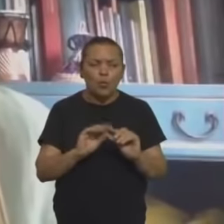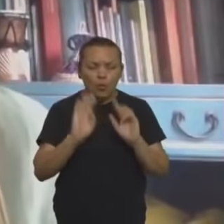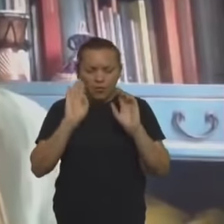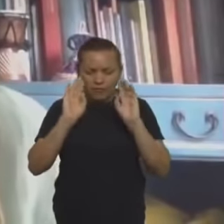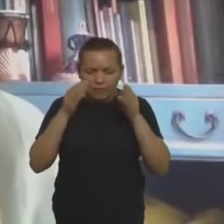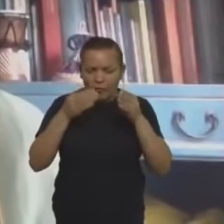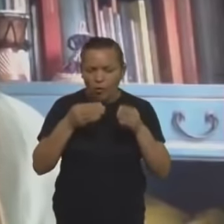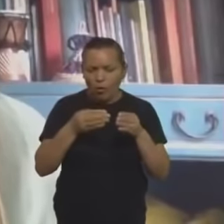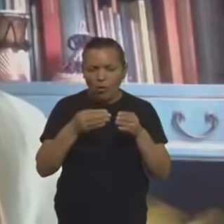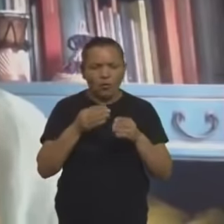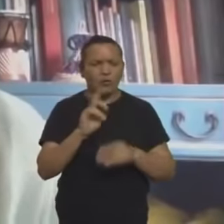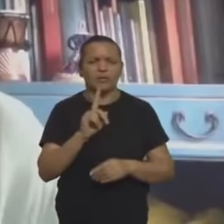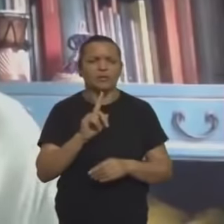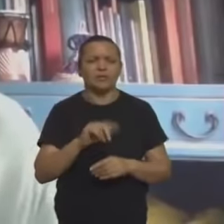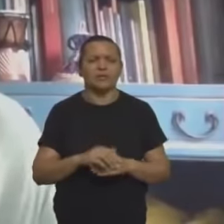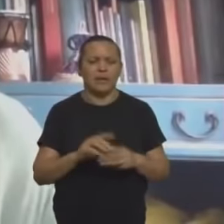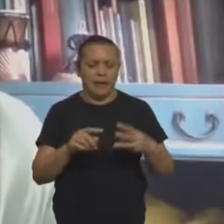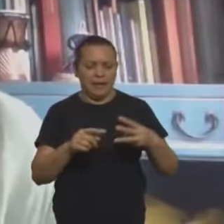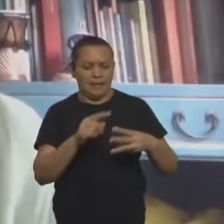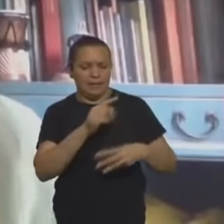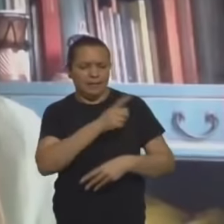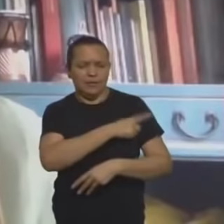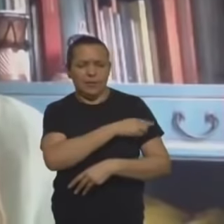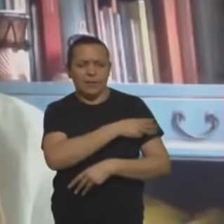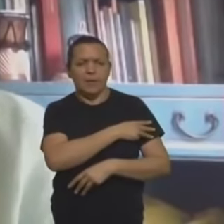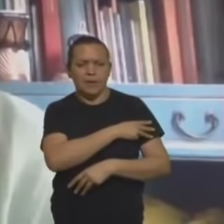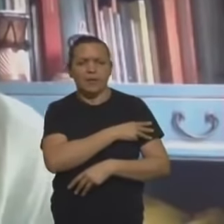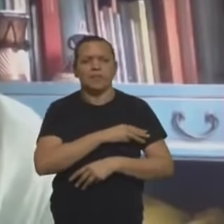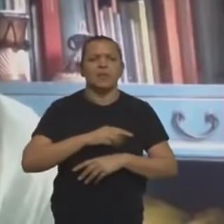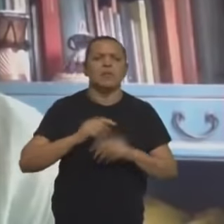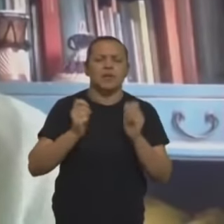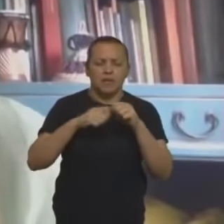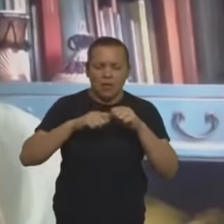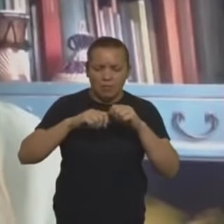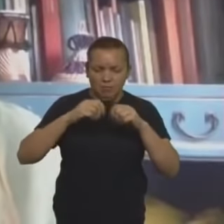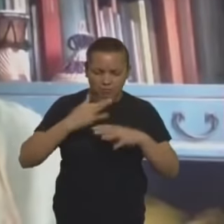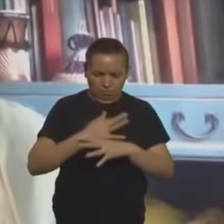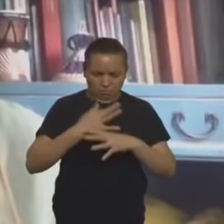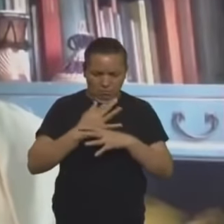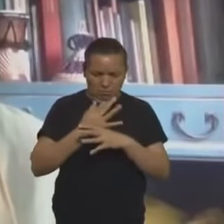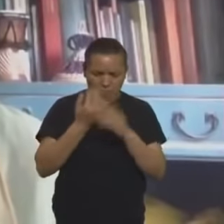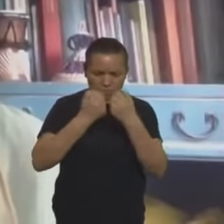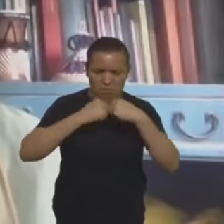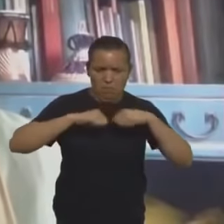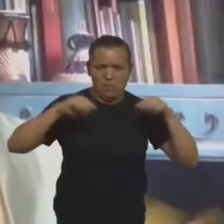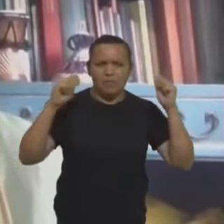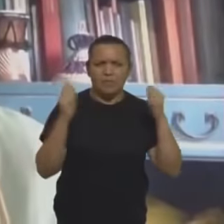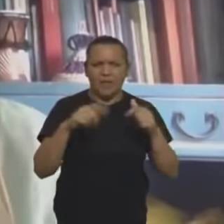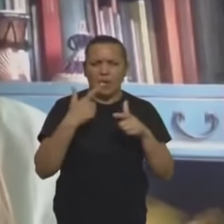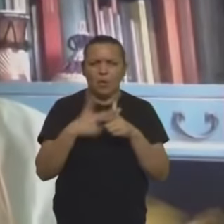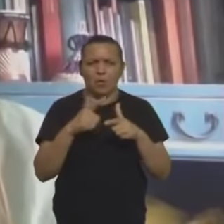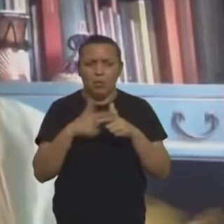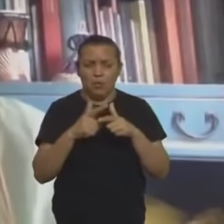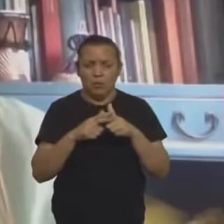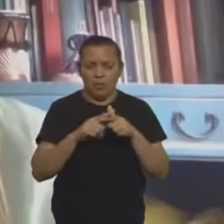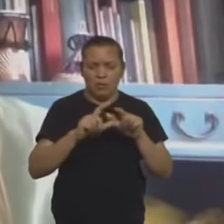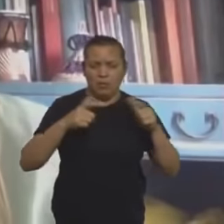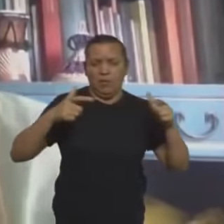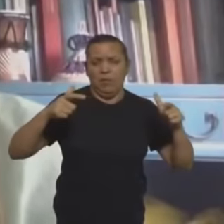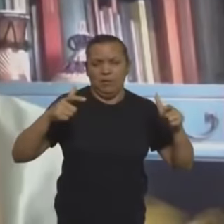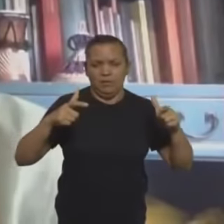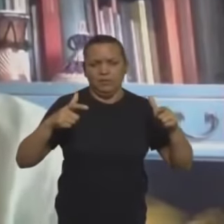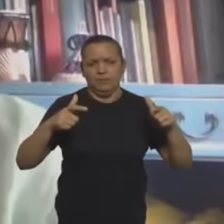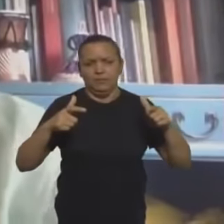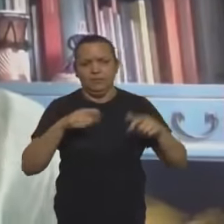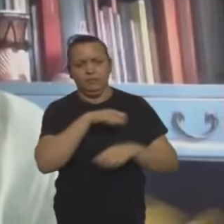focada, né, como é nos 3 primeiros anos, onde essa janela é maior e como a gente entende que o programa vai ser usado